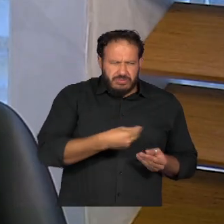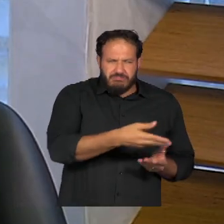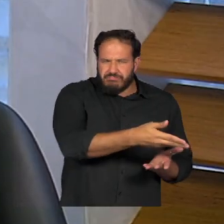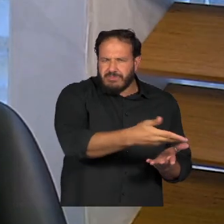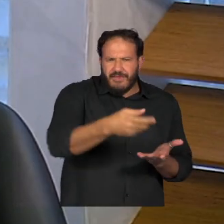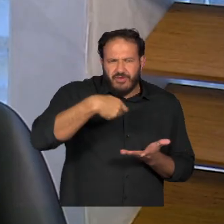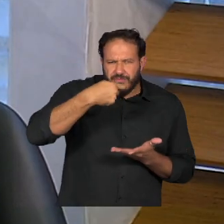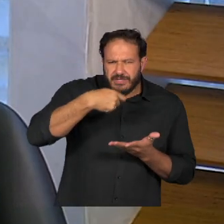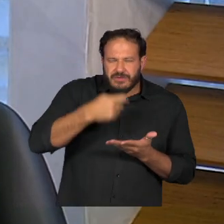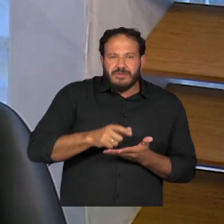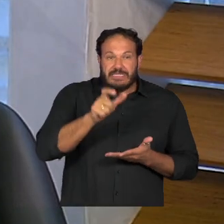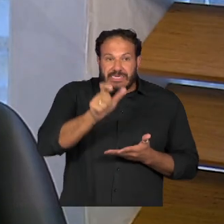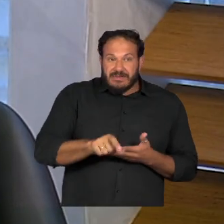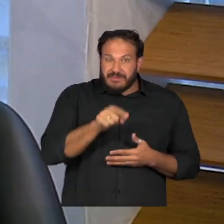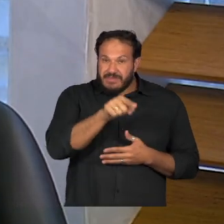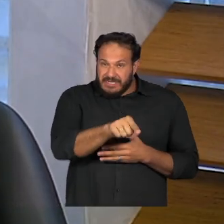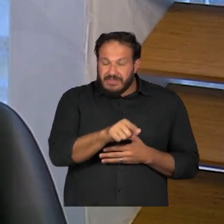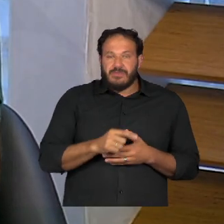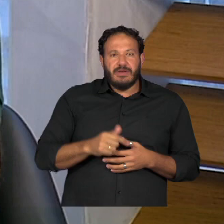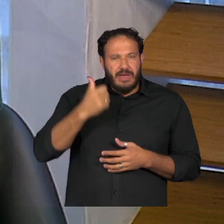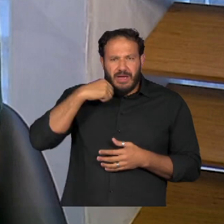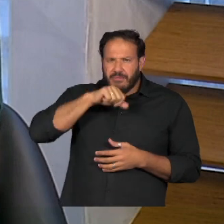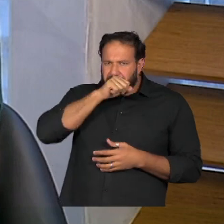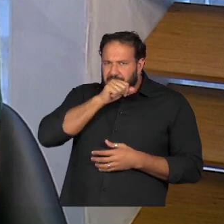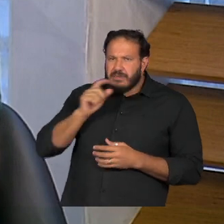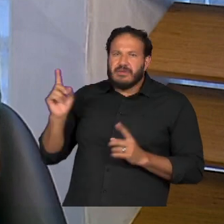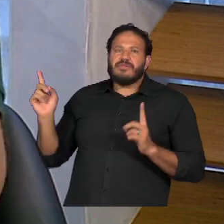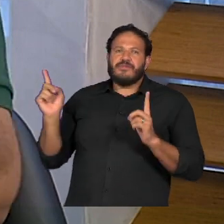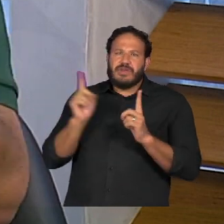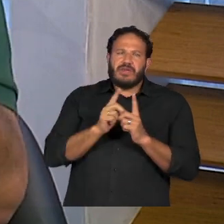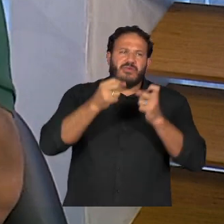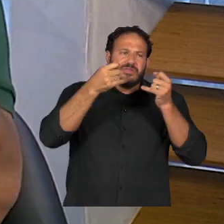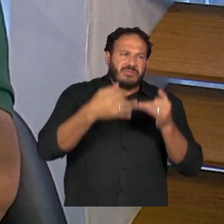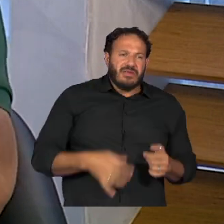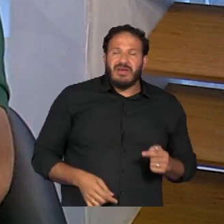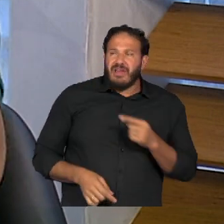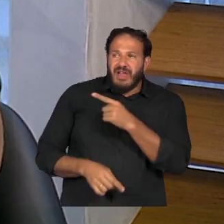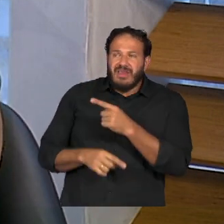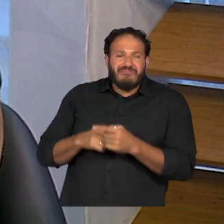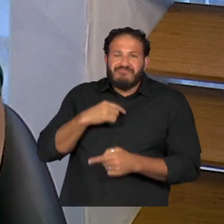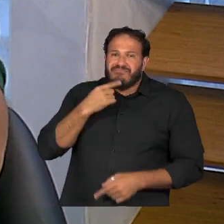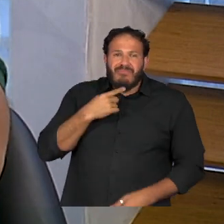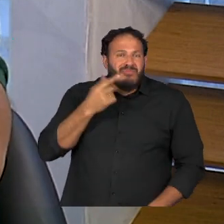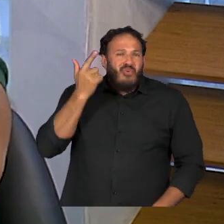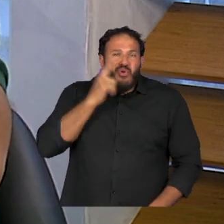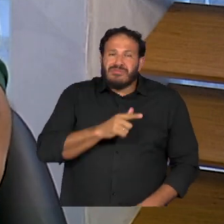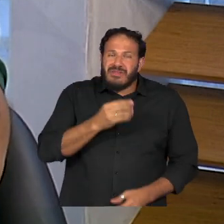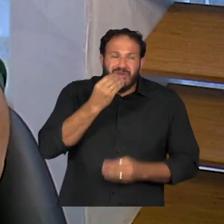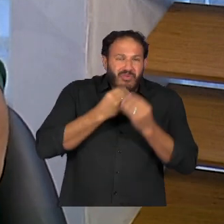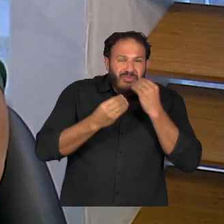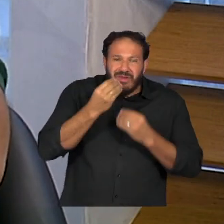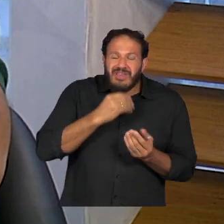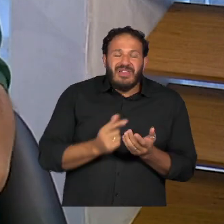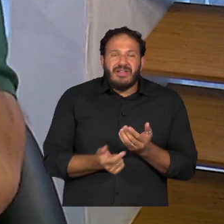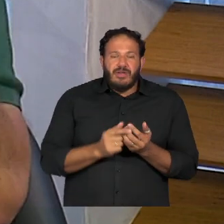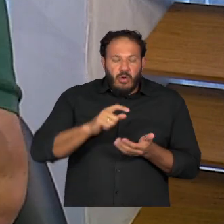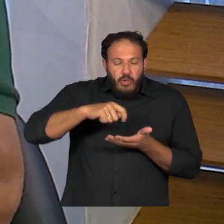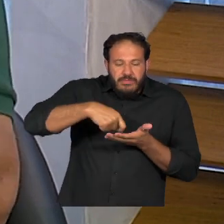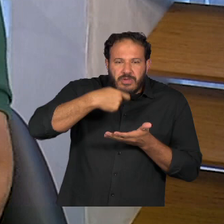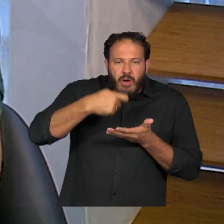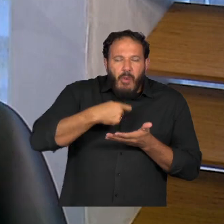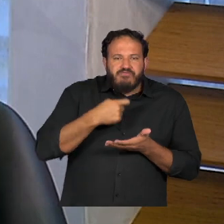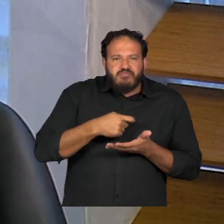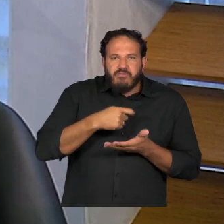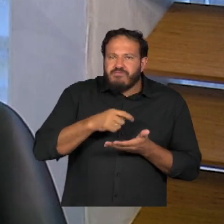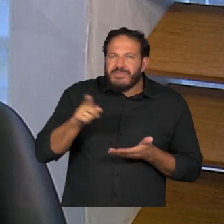menino tinha a mãe veio explicar que ele não conseguia comer ele não degluti a comida sólida